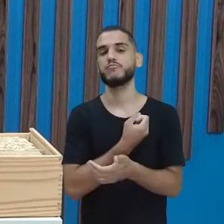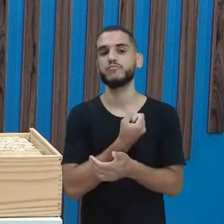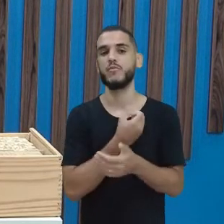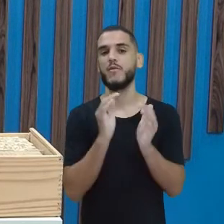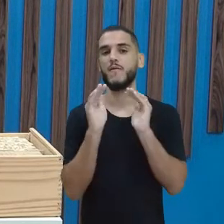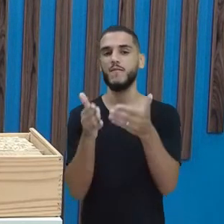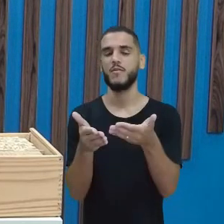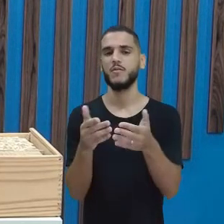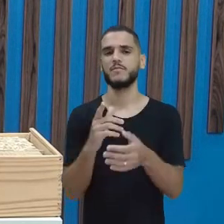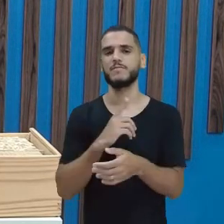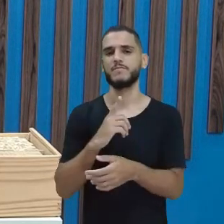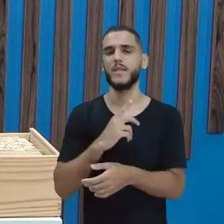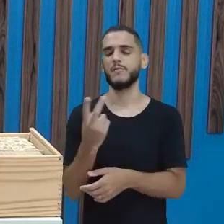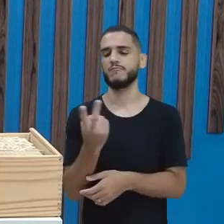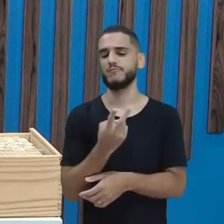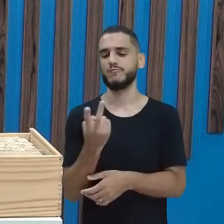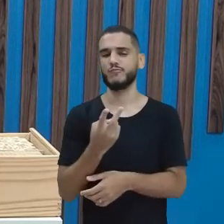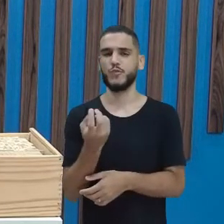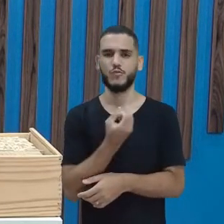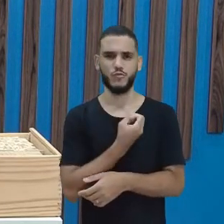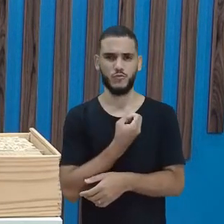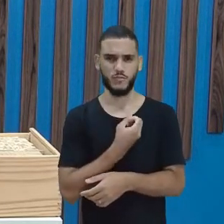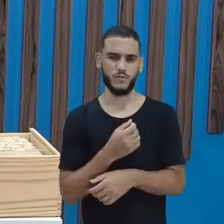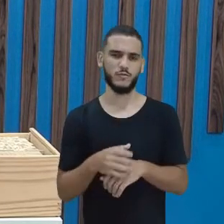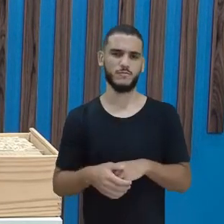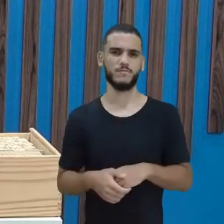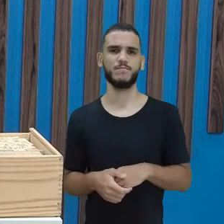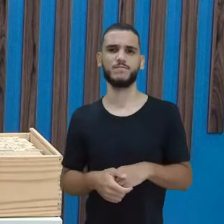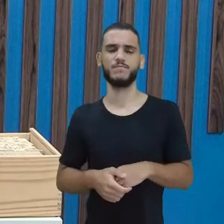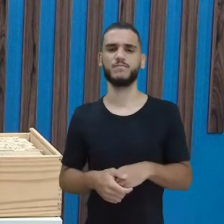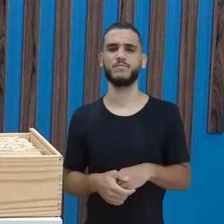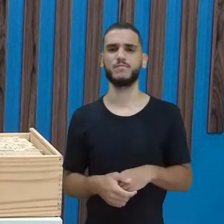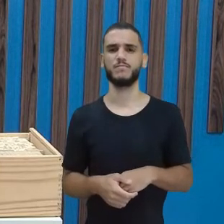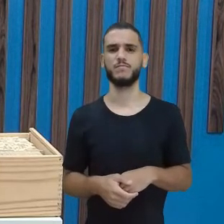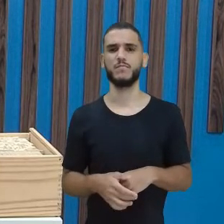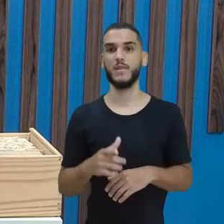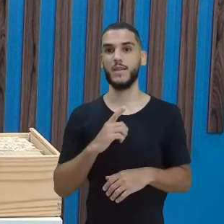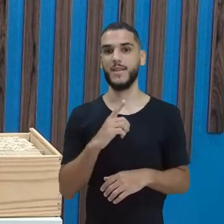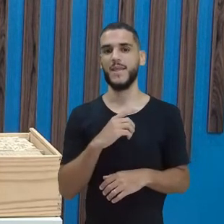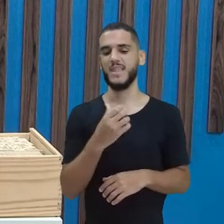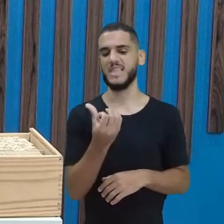temos aí um parzinho de números, né? Temos aí o